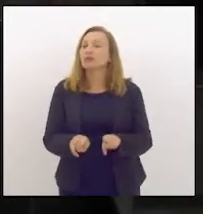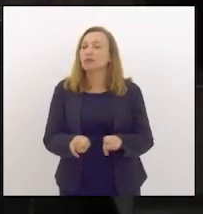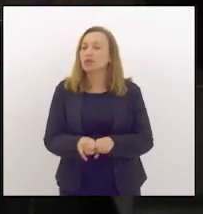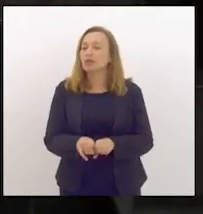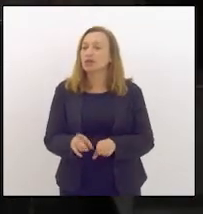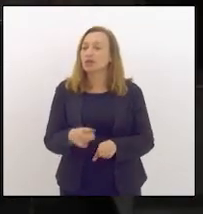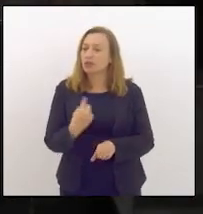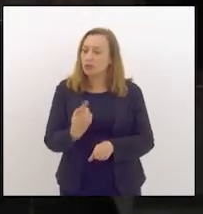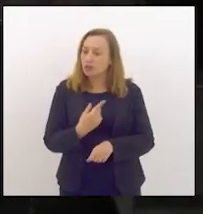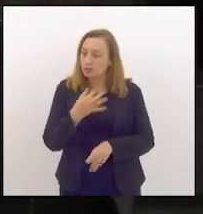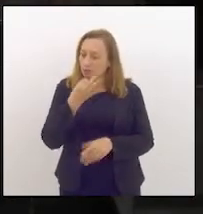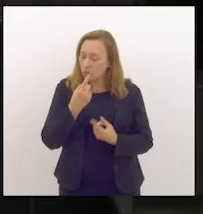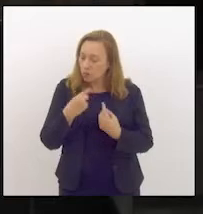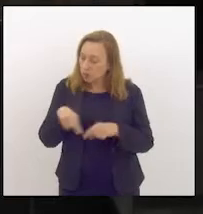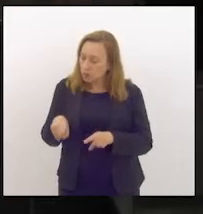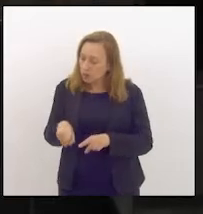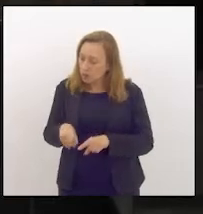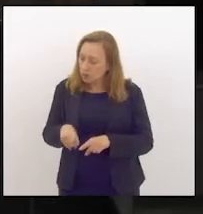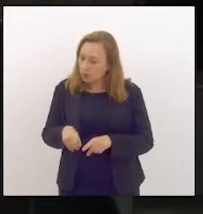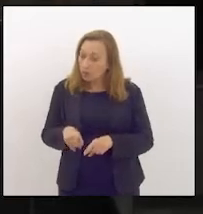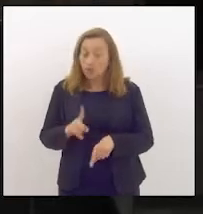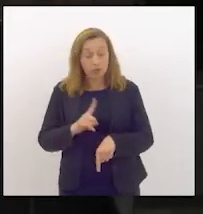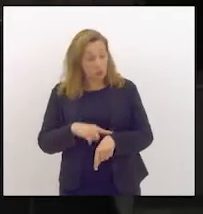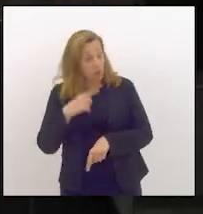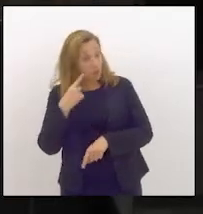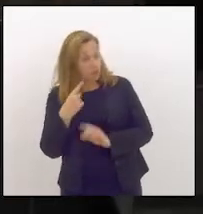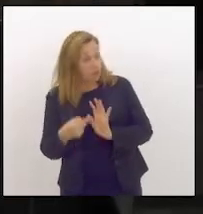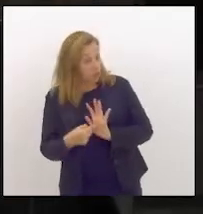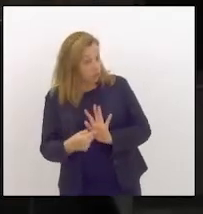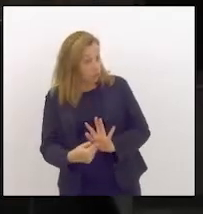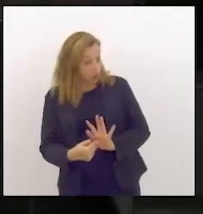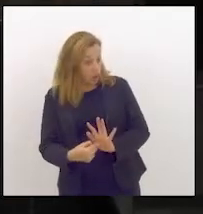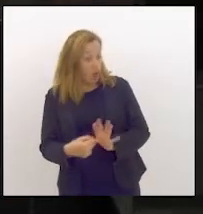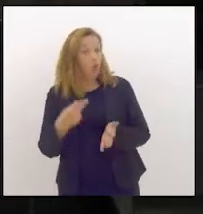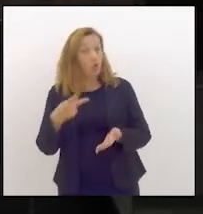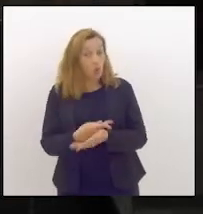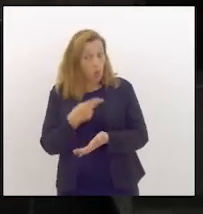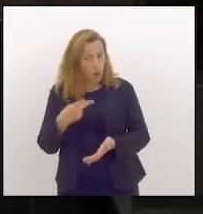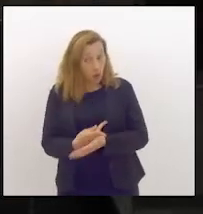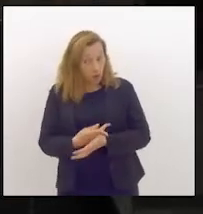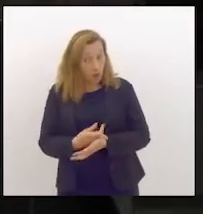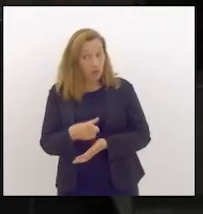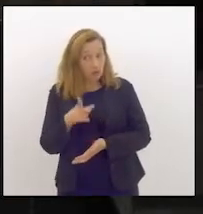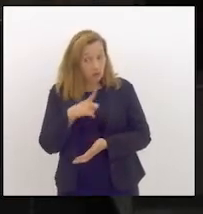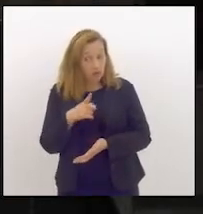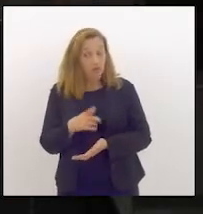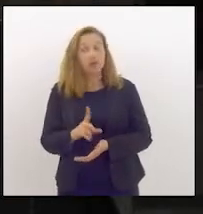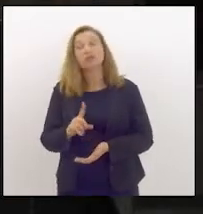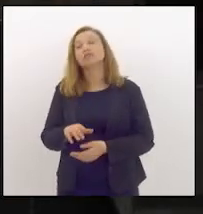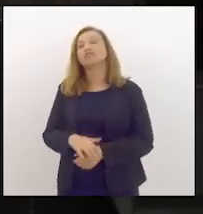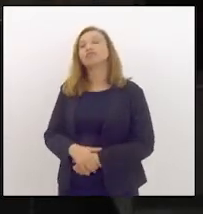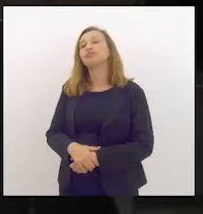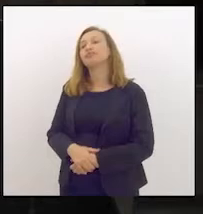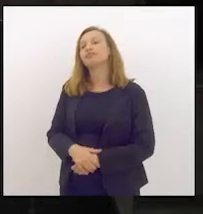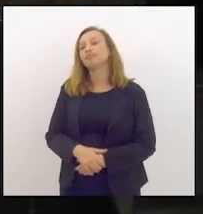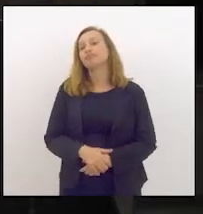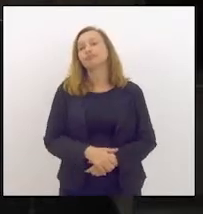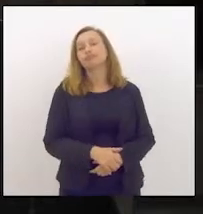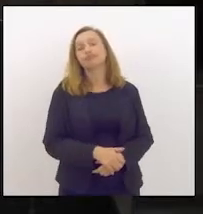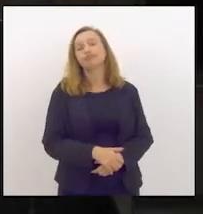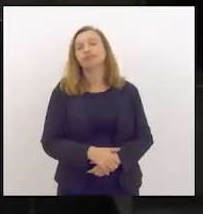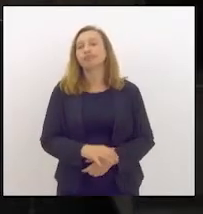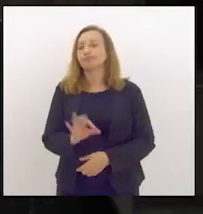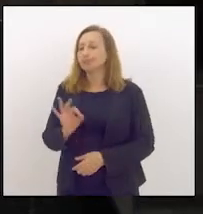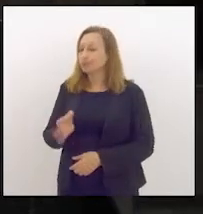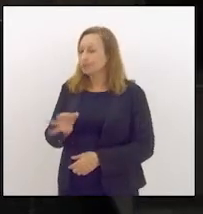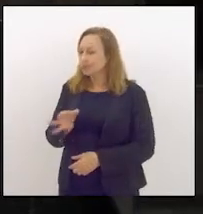contrária e o tempo vai mostrar o erro cometido E com isso aleatoriamente